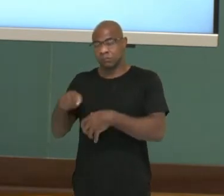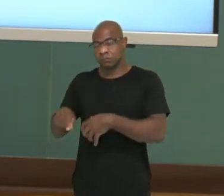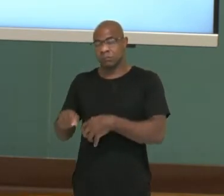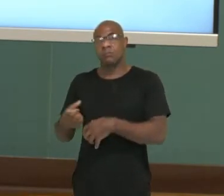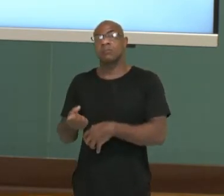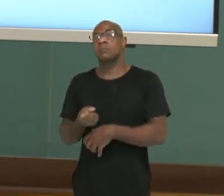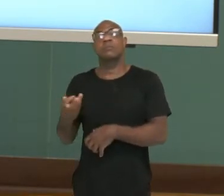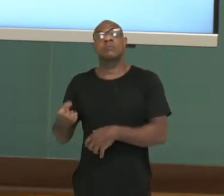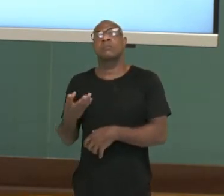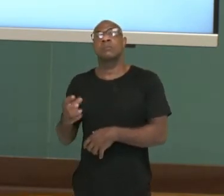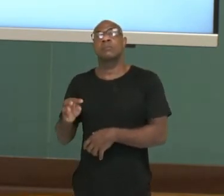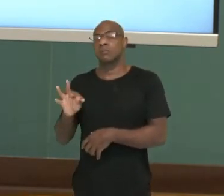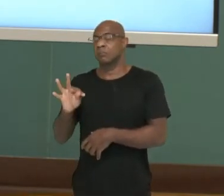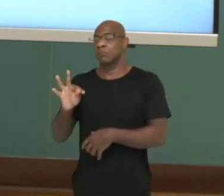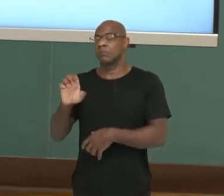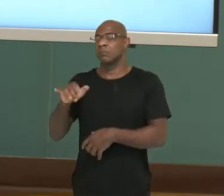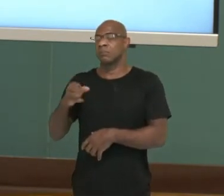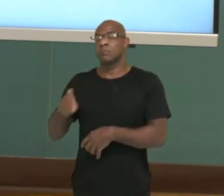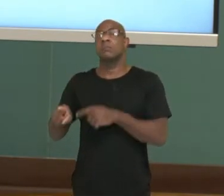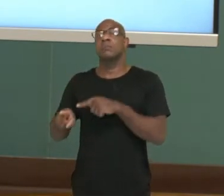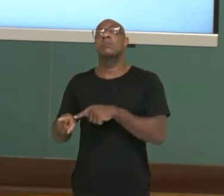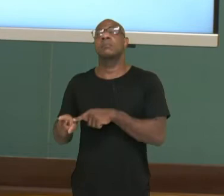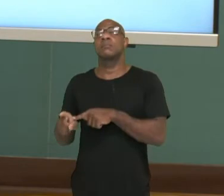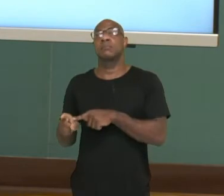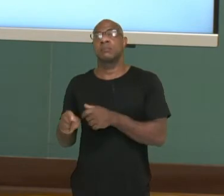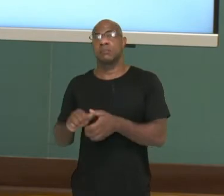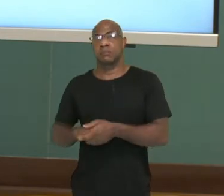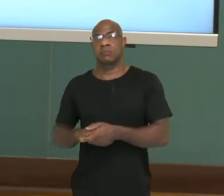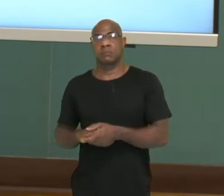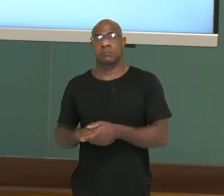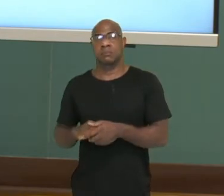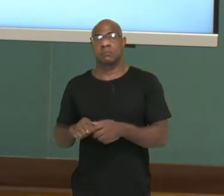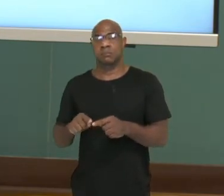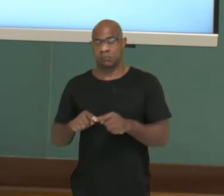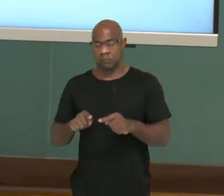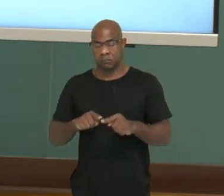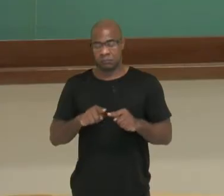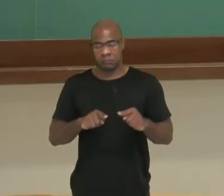tensão? Lembrando que a corrente que passa pelo circuito é de 0,6 amperes.